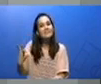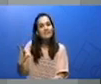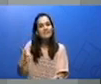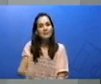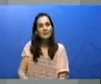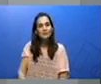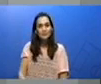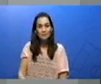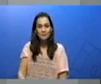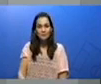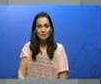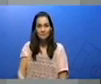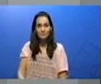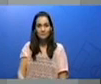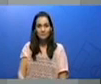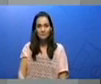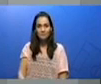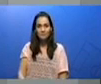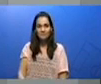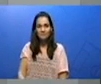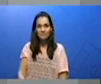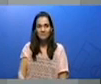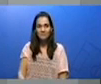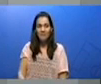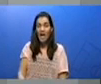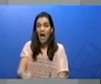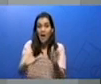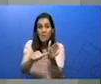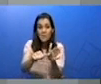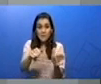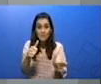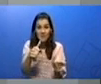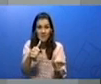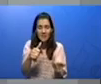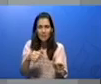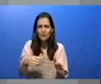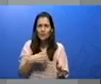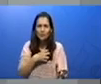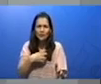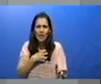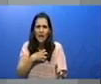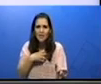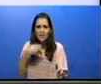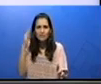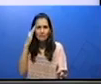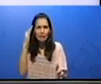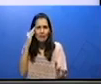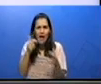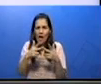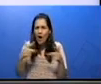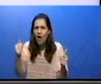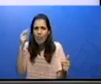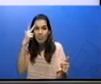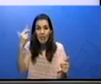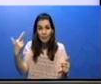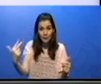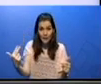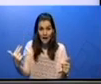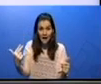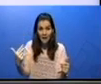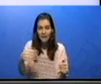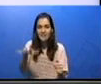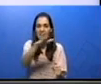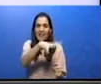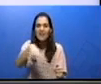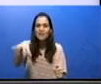e a digestão. As primeiras tentativas de entender os fenômenos naturais desvinculados da